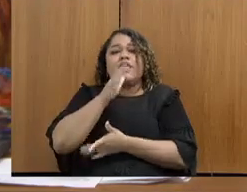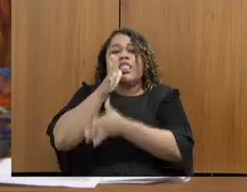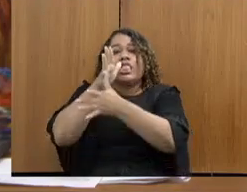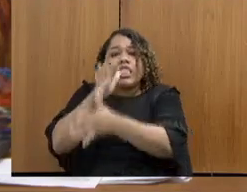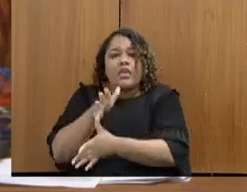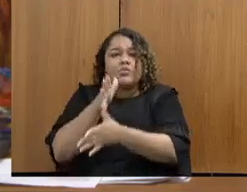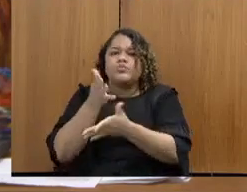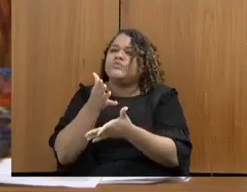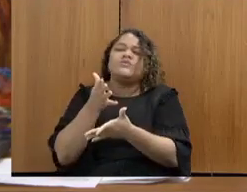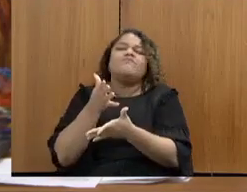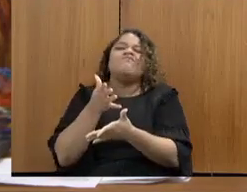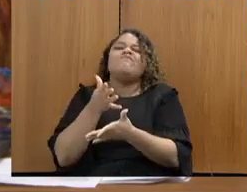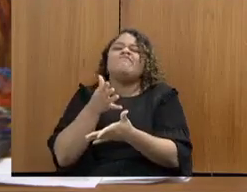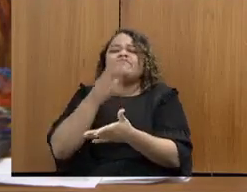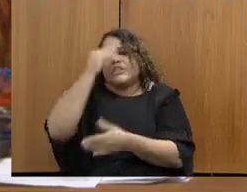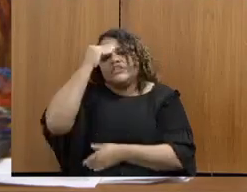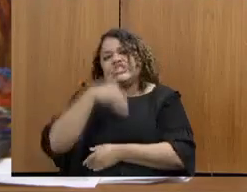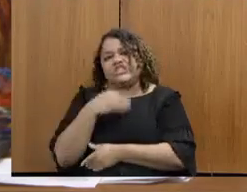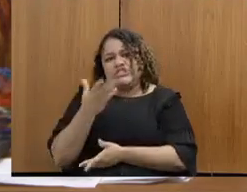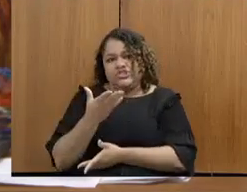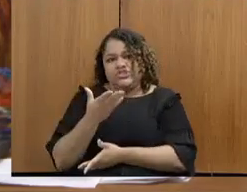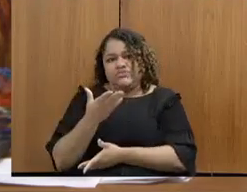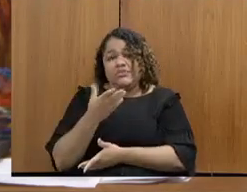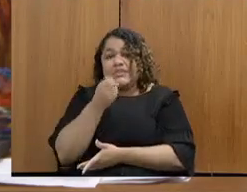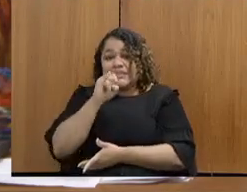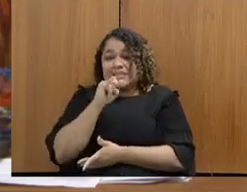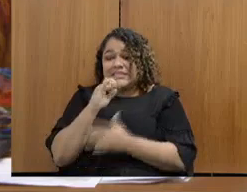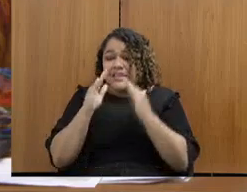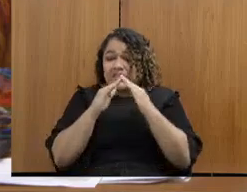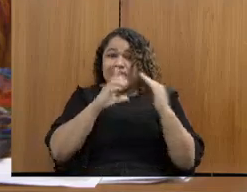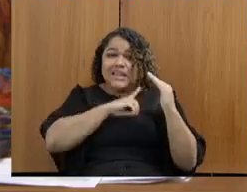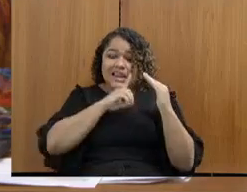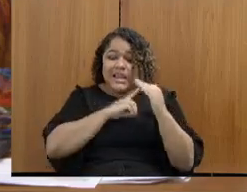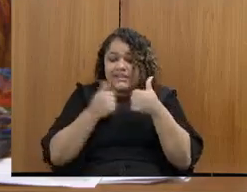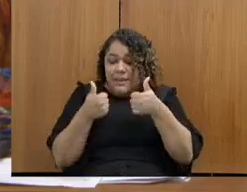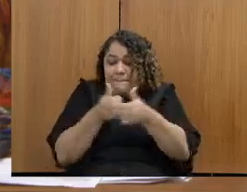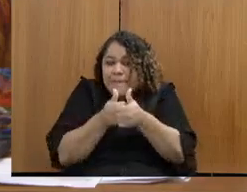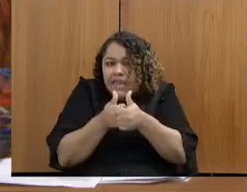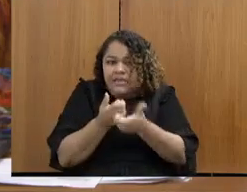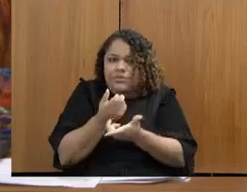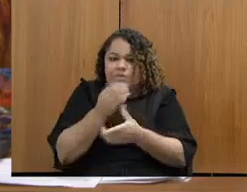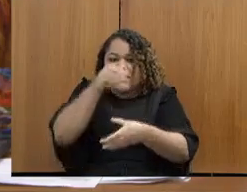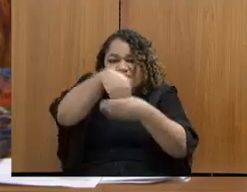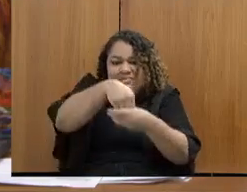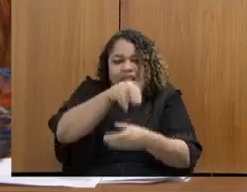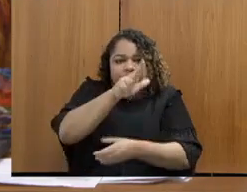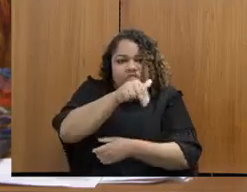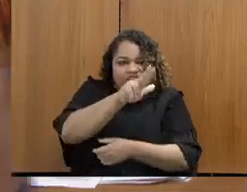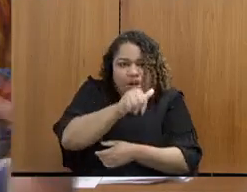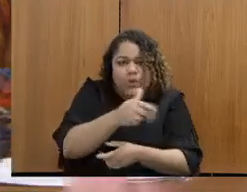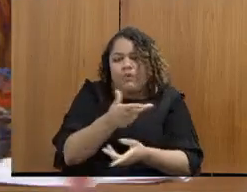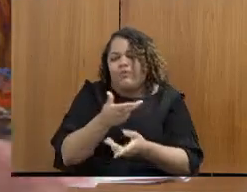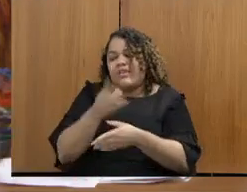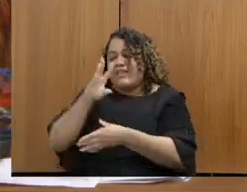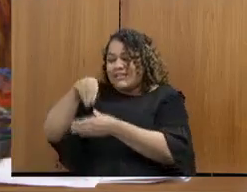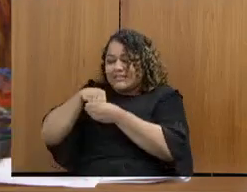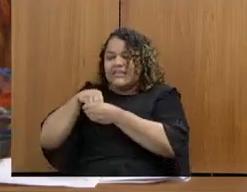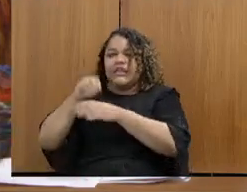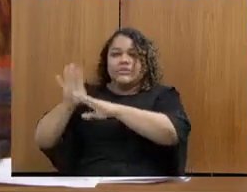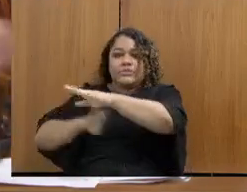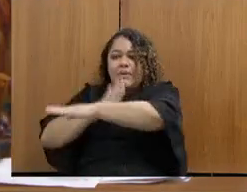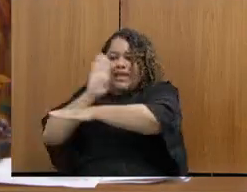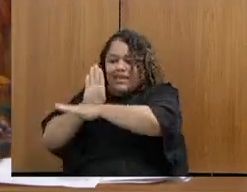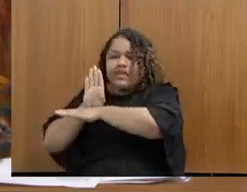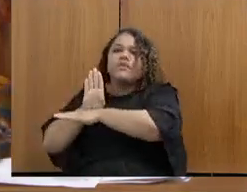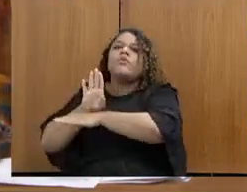acabam uma delegacia Se ela estivesse lá por exemplo dentro de Venda Nova dentro do Barreiro que são outras cidades dentro de Belo Horizonte